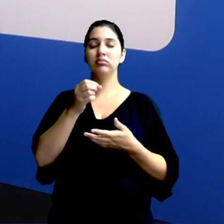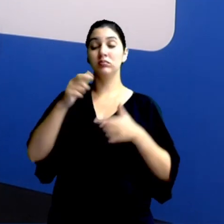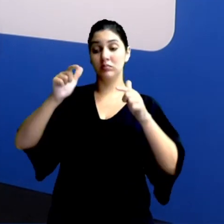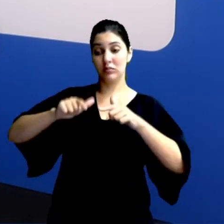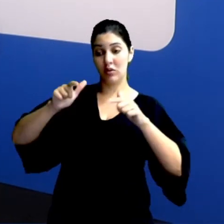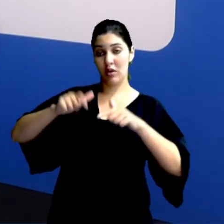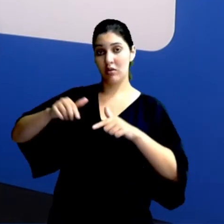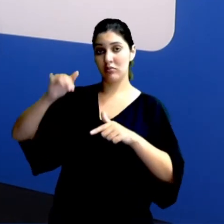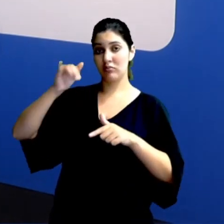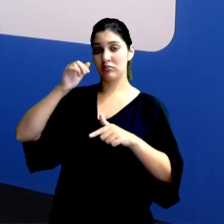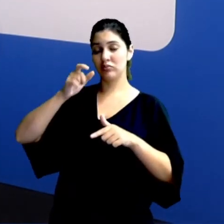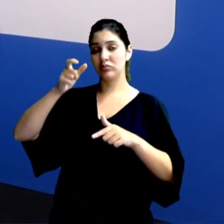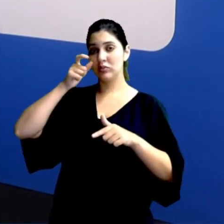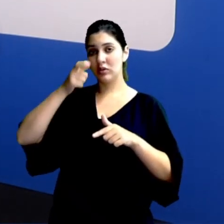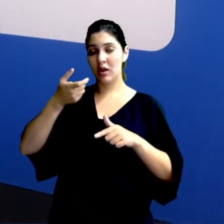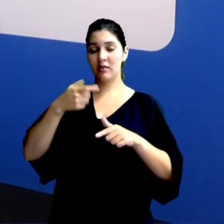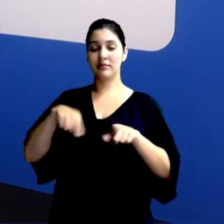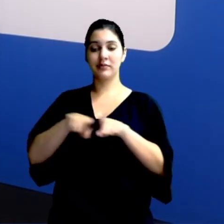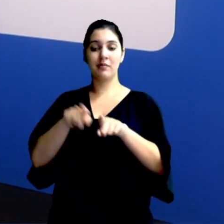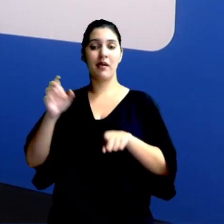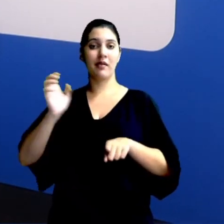interessante, bastante rica, né?